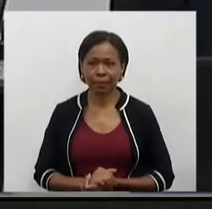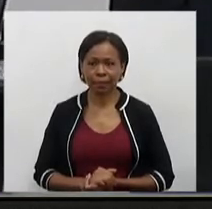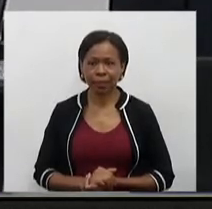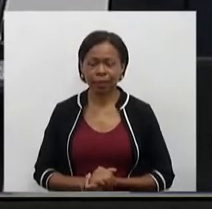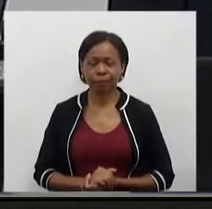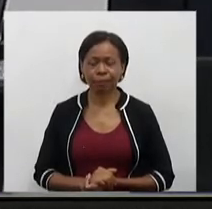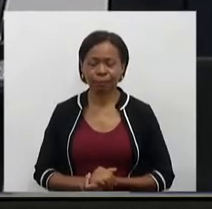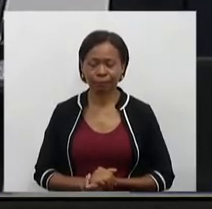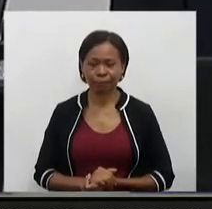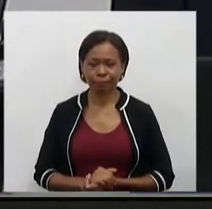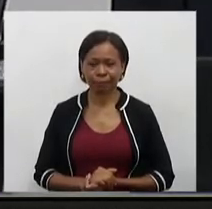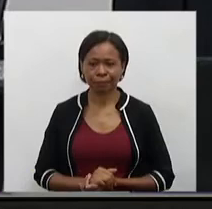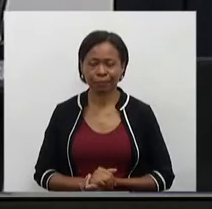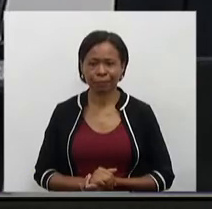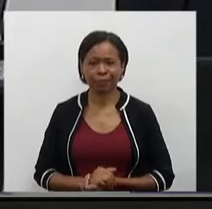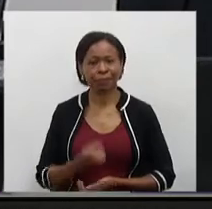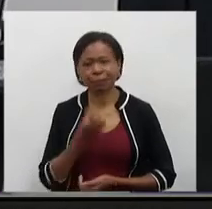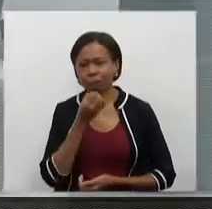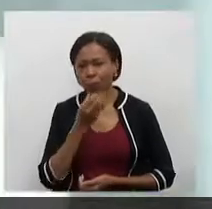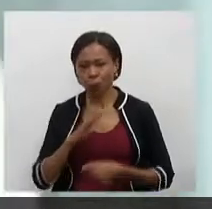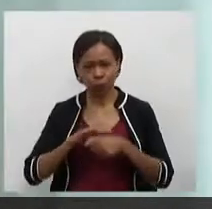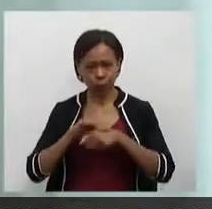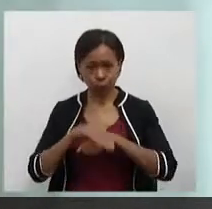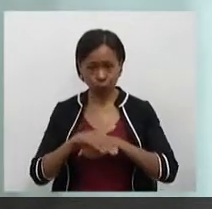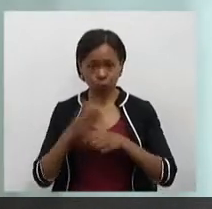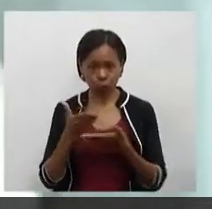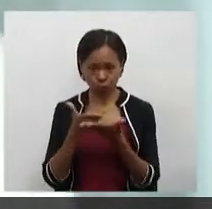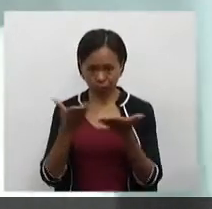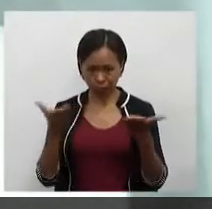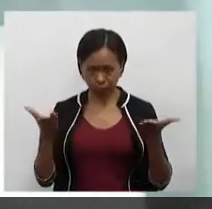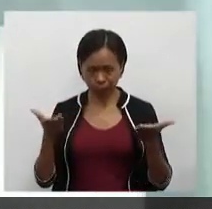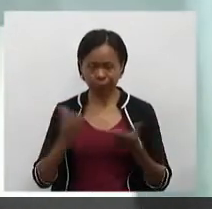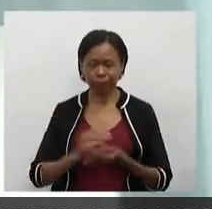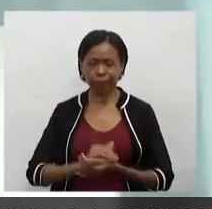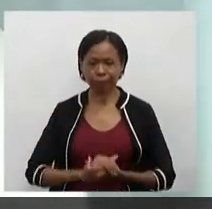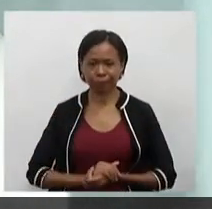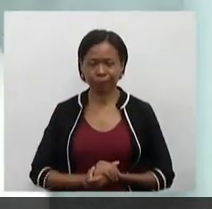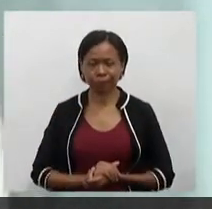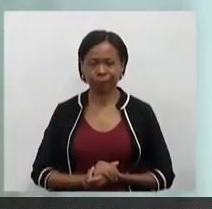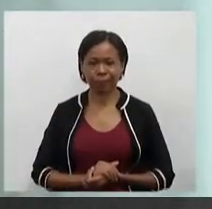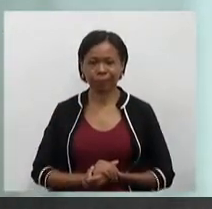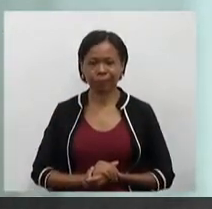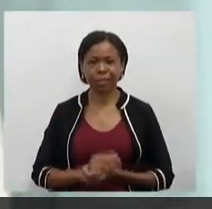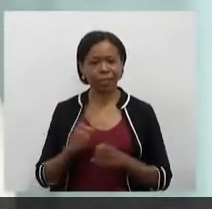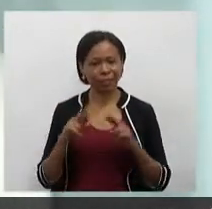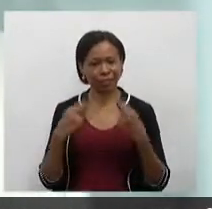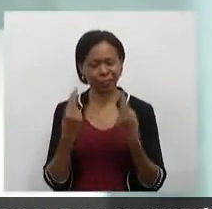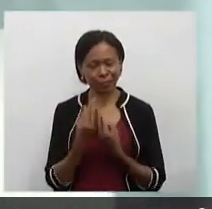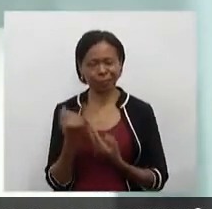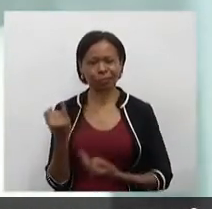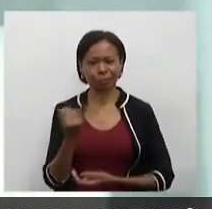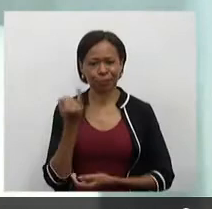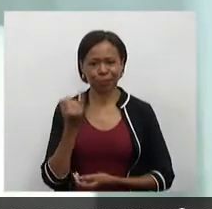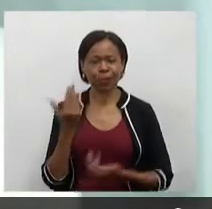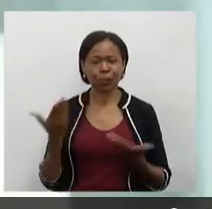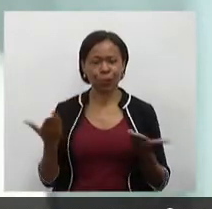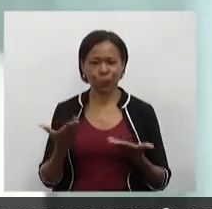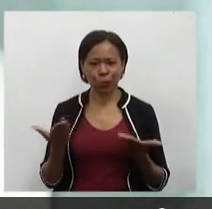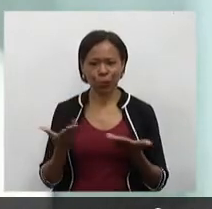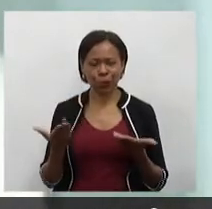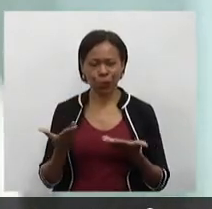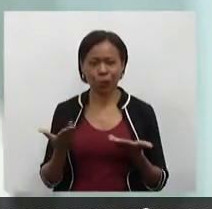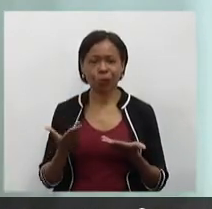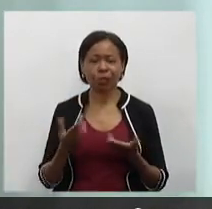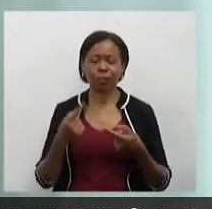Boa tarde a todos. Na verdade, boa noite, né? Depois dessa delonga, nessa reunião tão importante do nosso, nesse momento aqui,